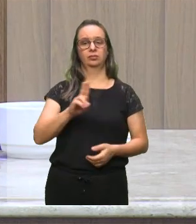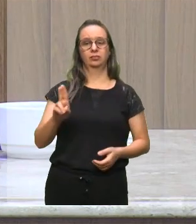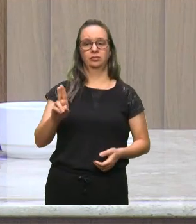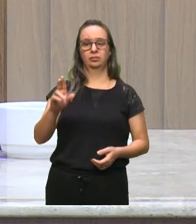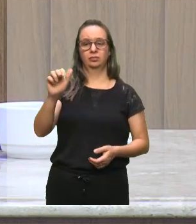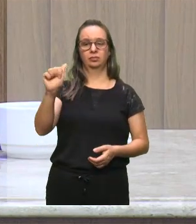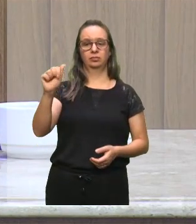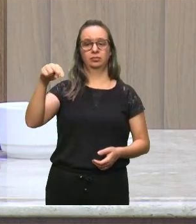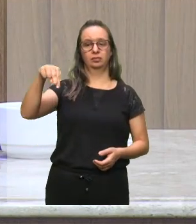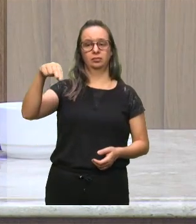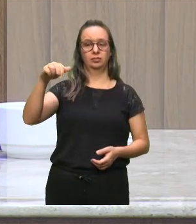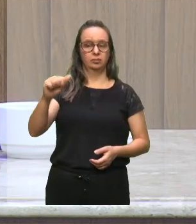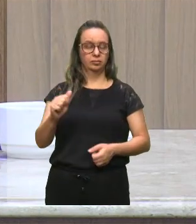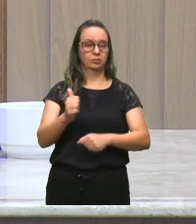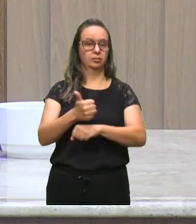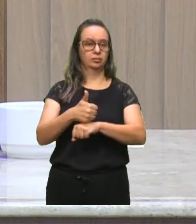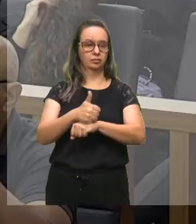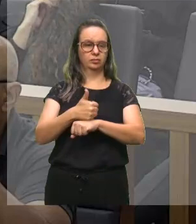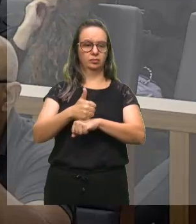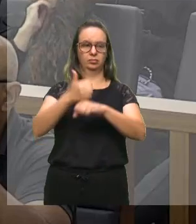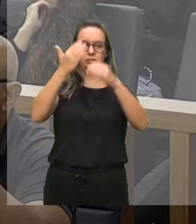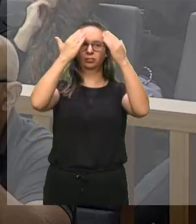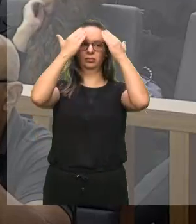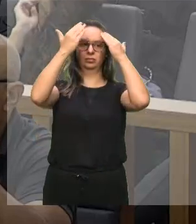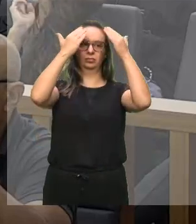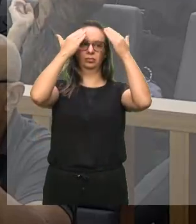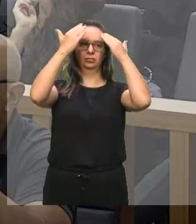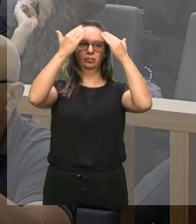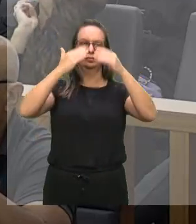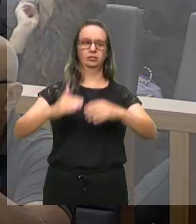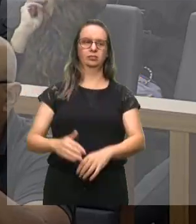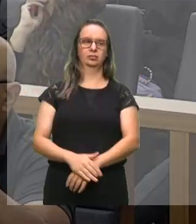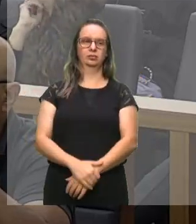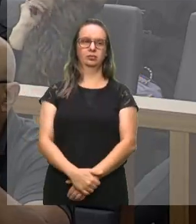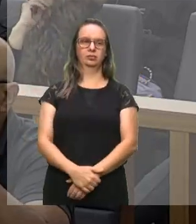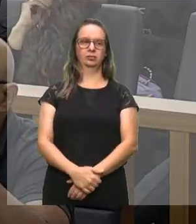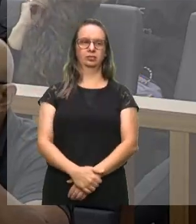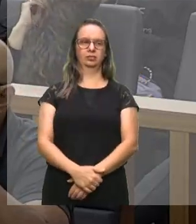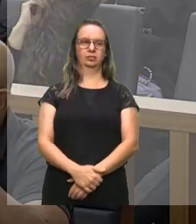parte aqui da mesa e falar na tribuna.